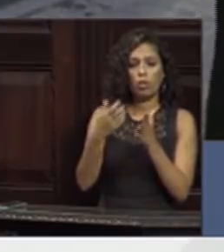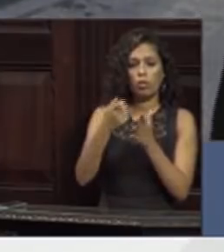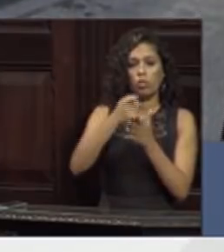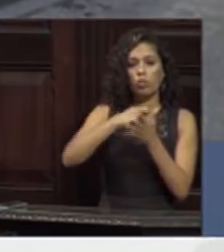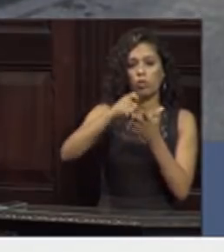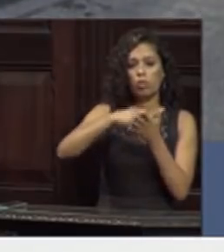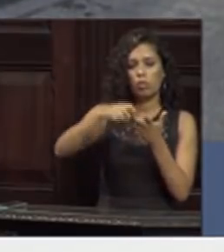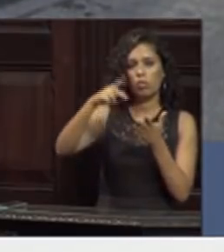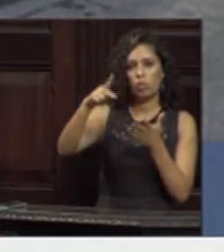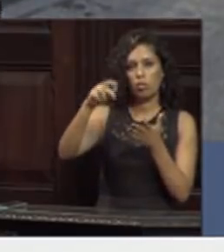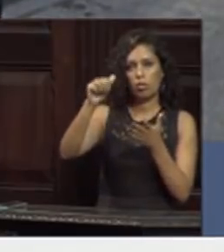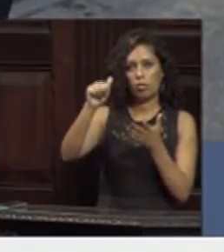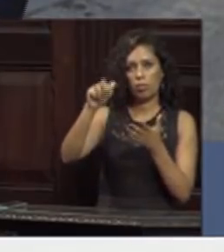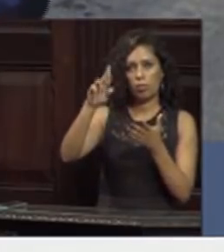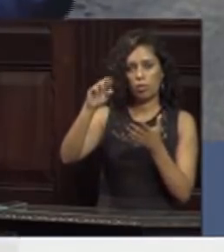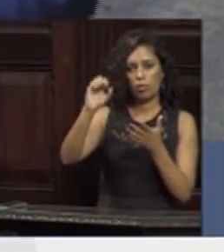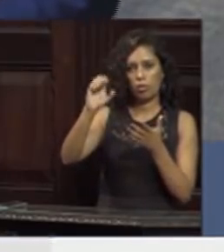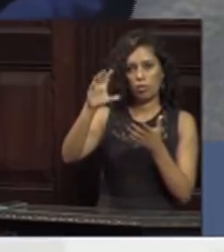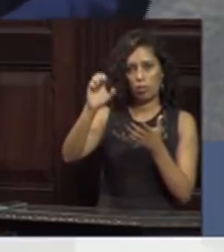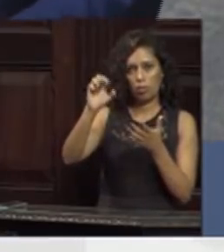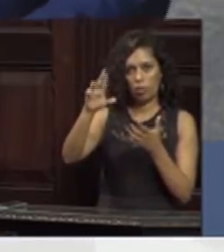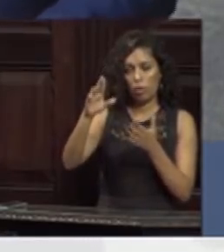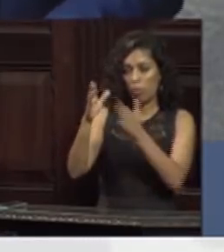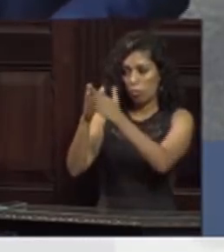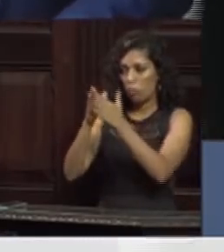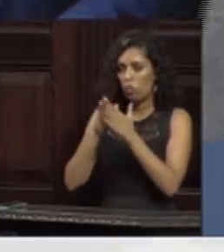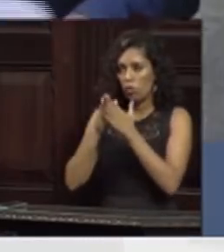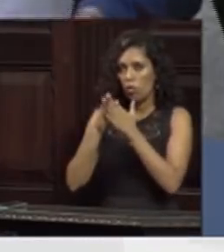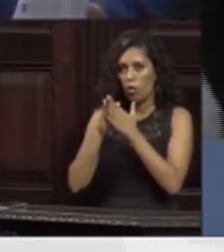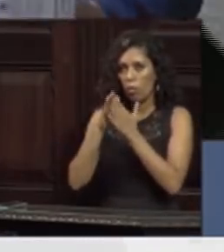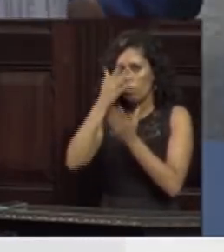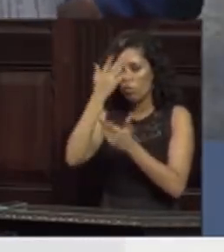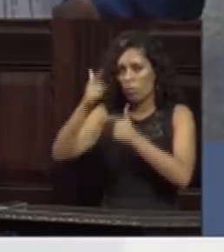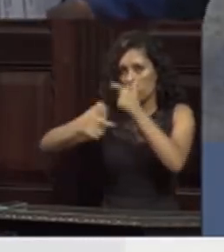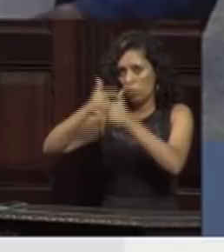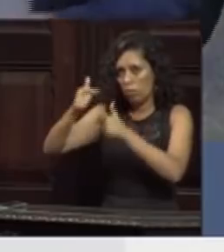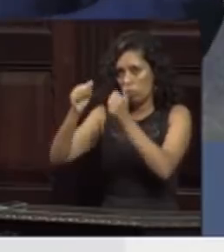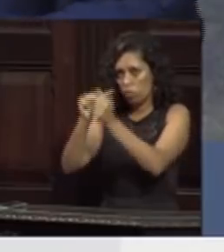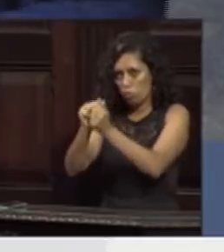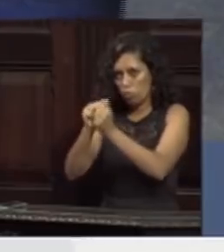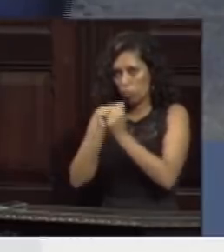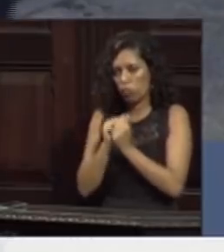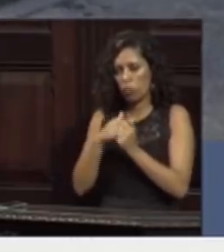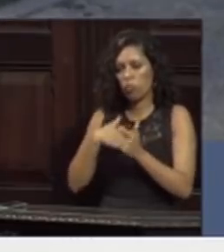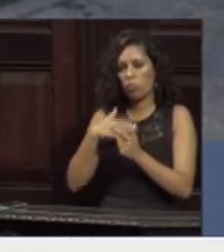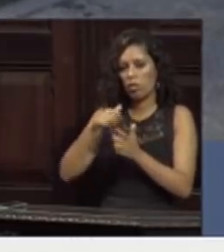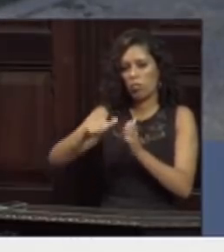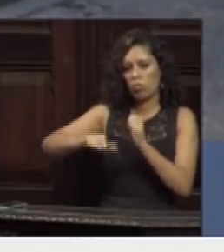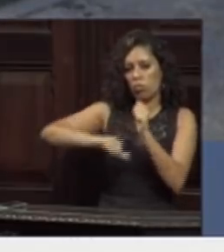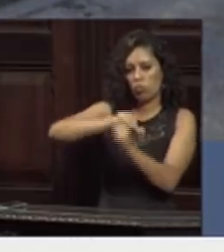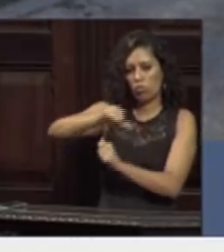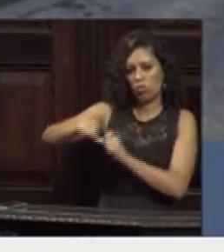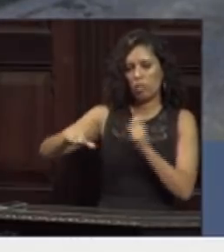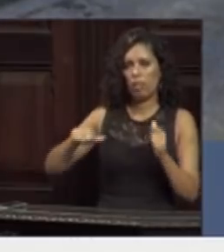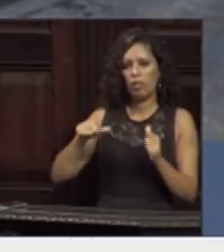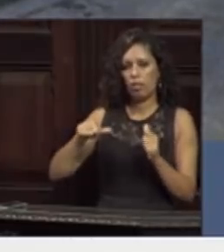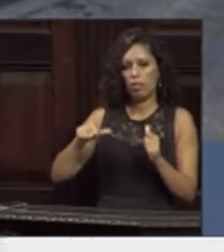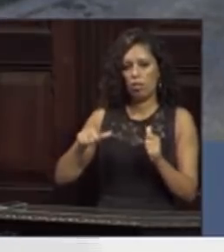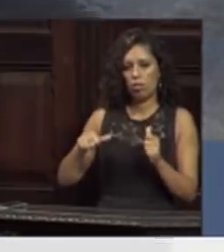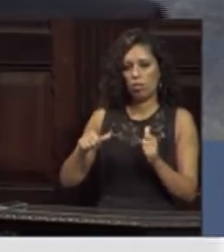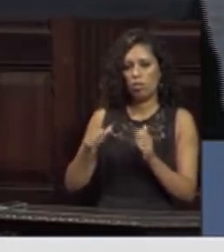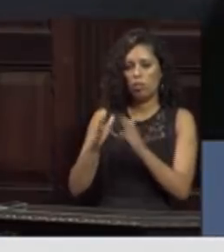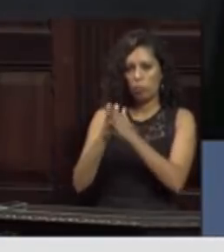vou pedir para a assessoria para fazê-lo, porque senão dá problema. O regimento determina que seja feito dessa forma. Então